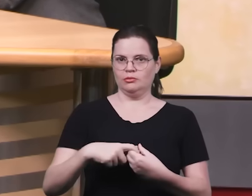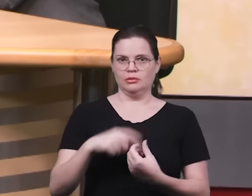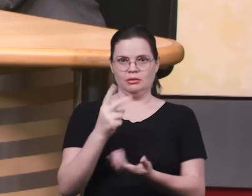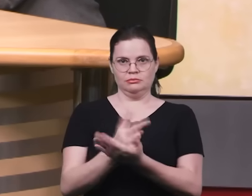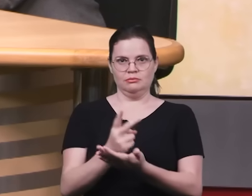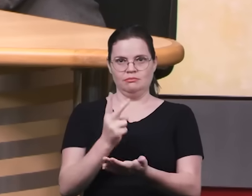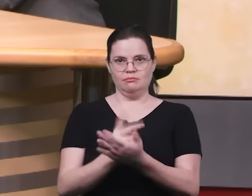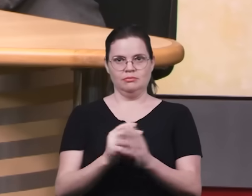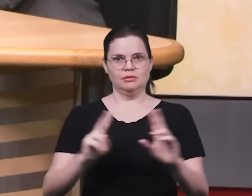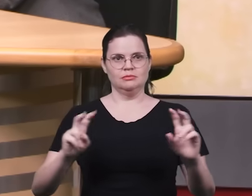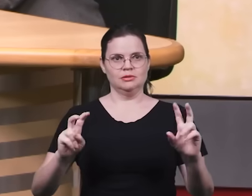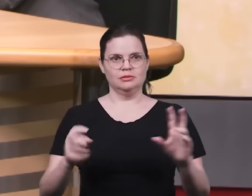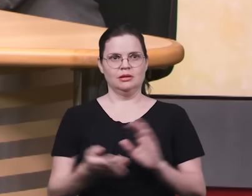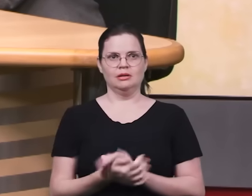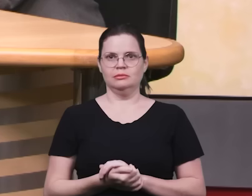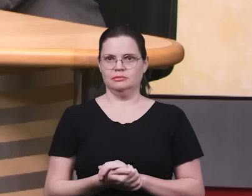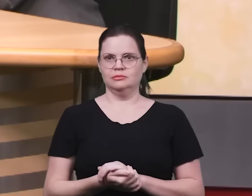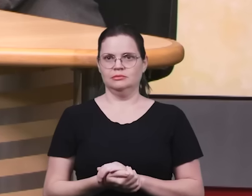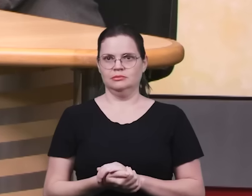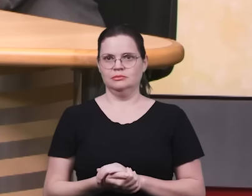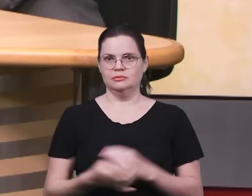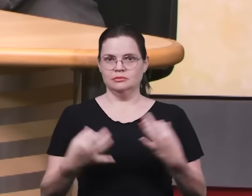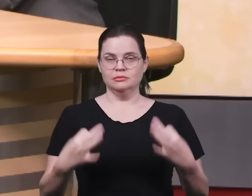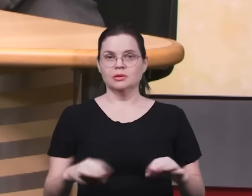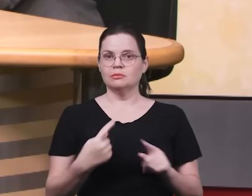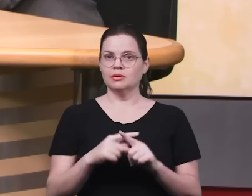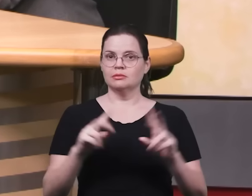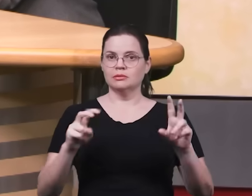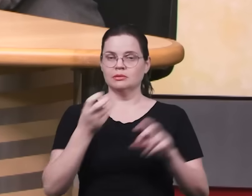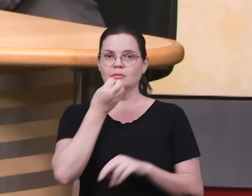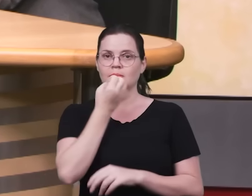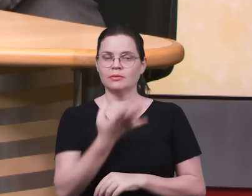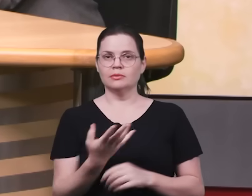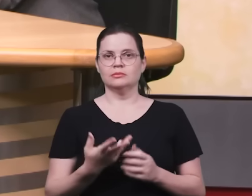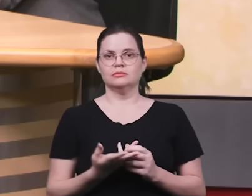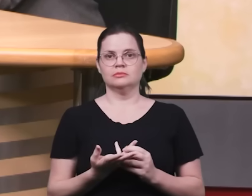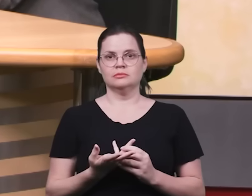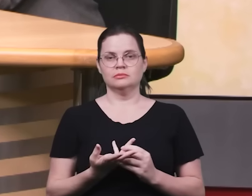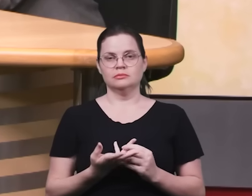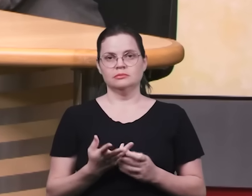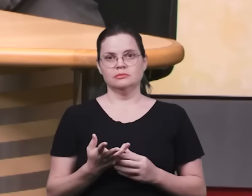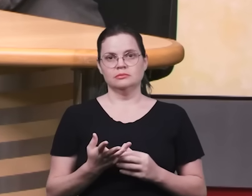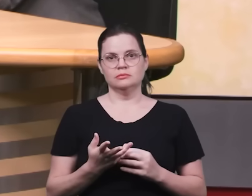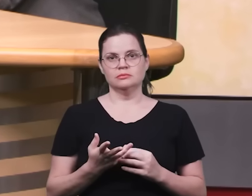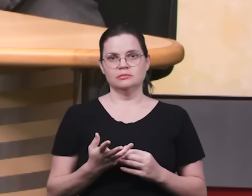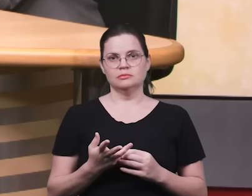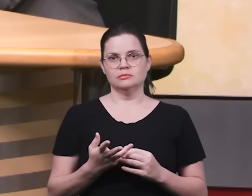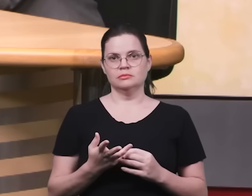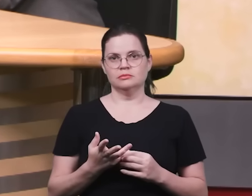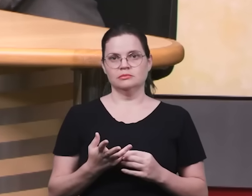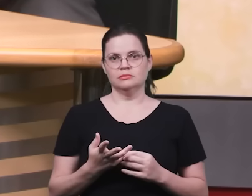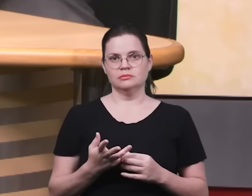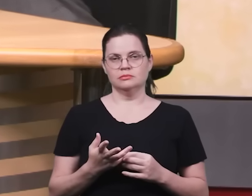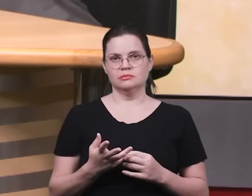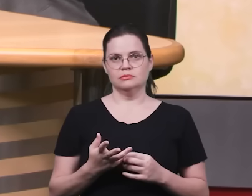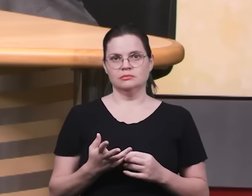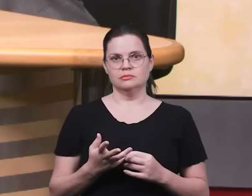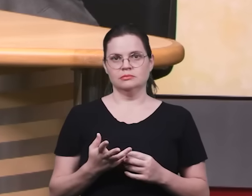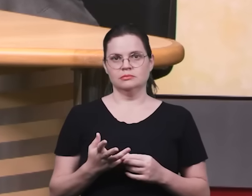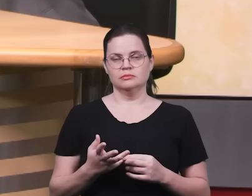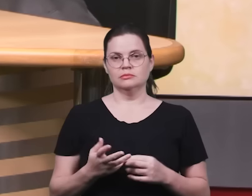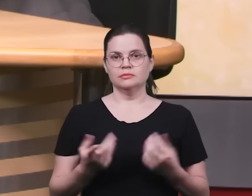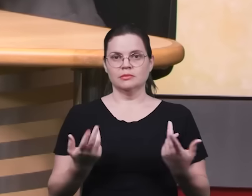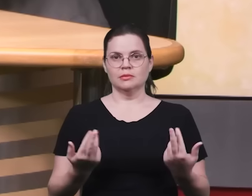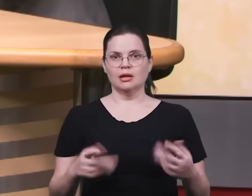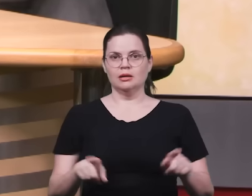mesmo tema. É um tema muito vasto. Ciências, que é um tema muito... E é uma das formas mais, como nós